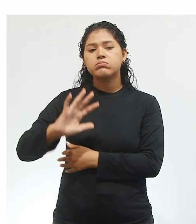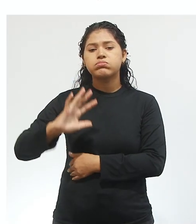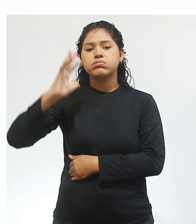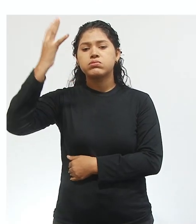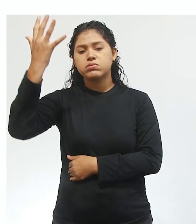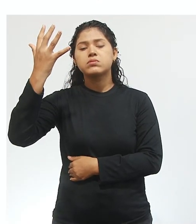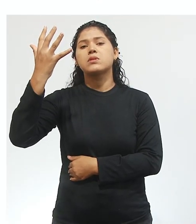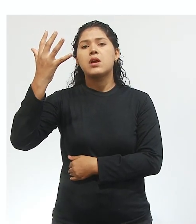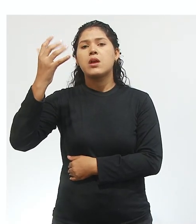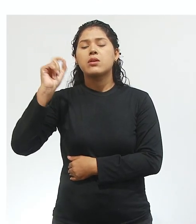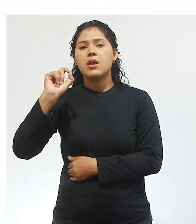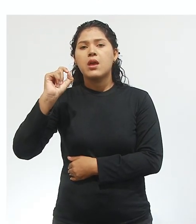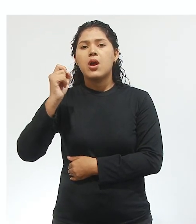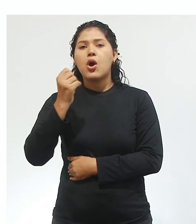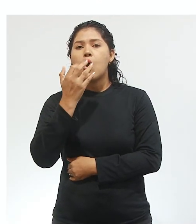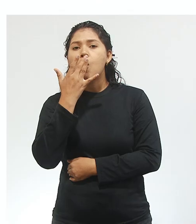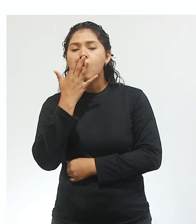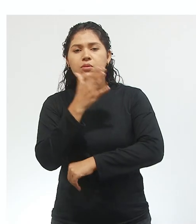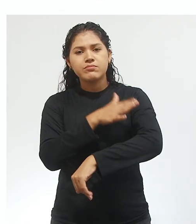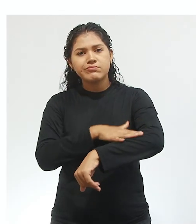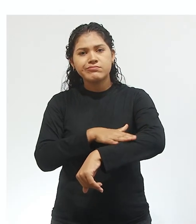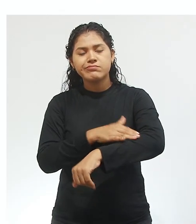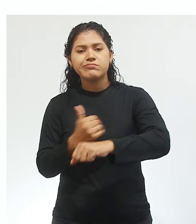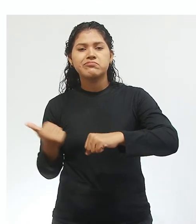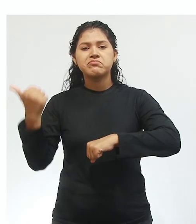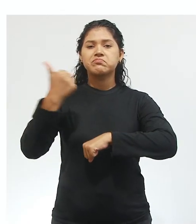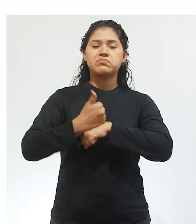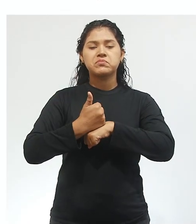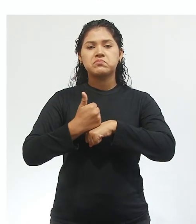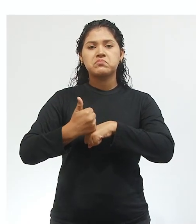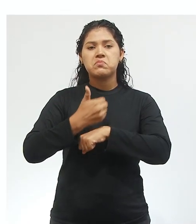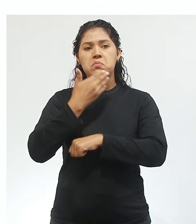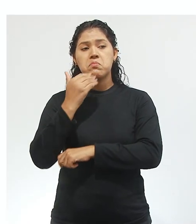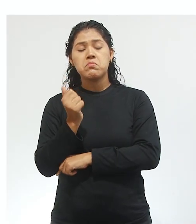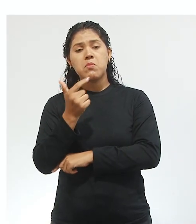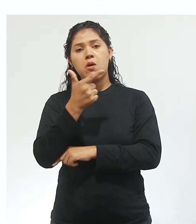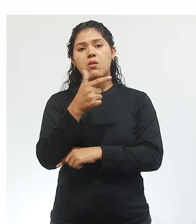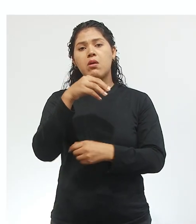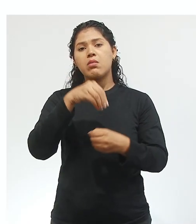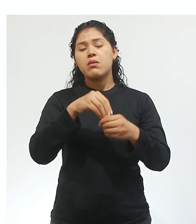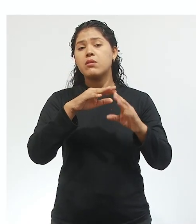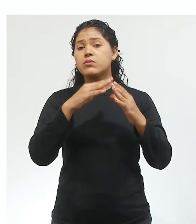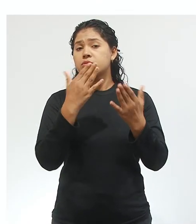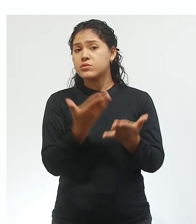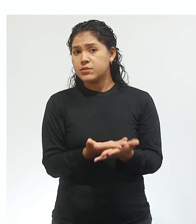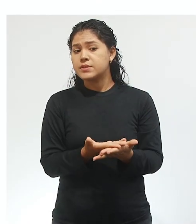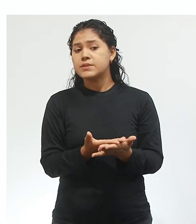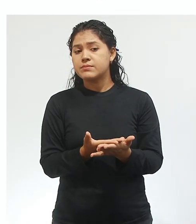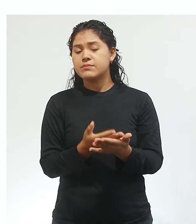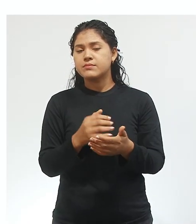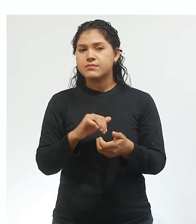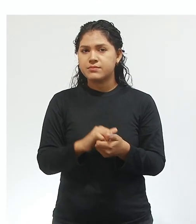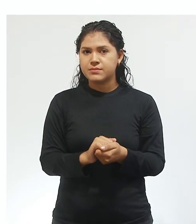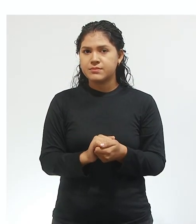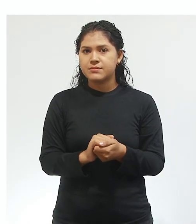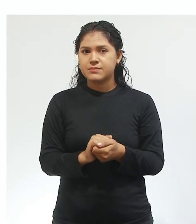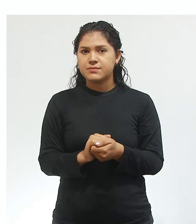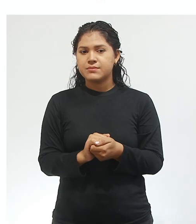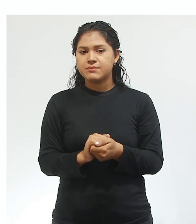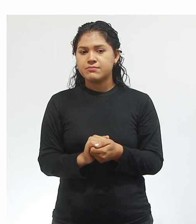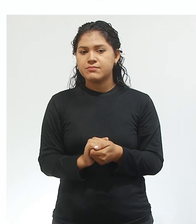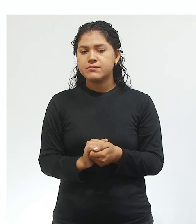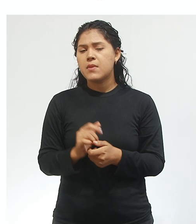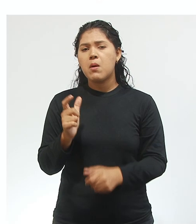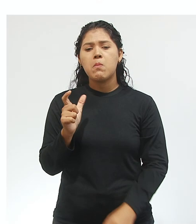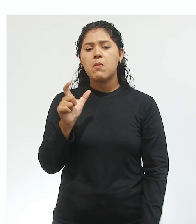as manifestações etnocêntricas no espaço escolar. Só recapitulando,